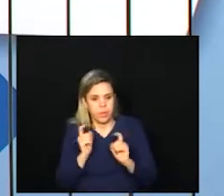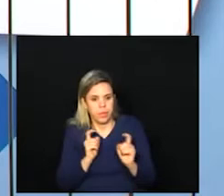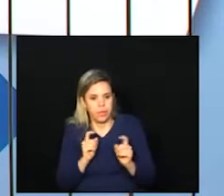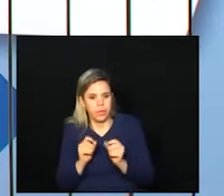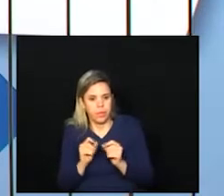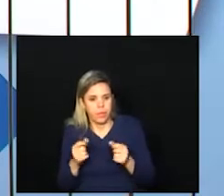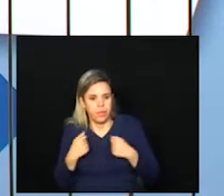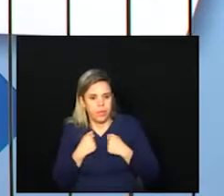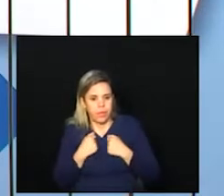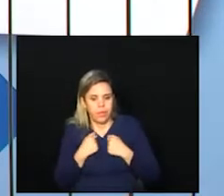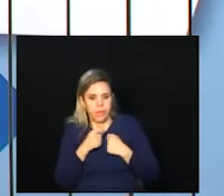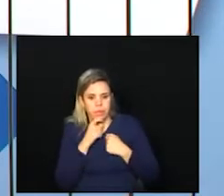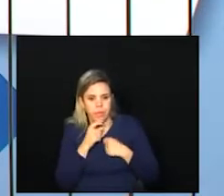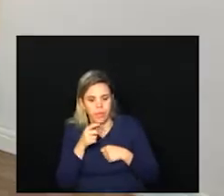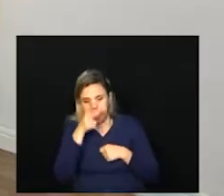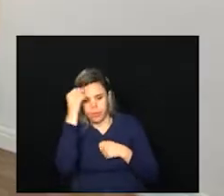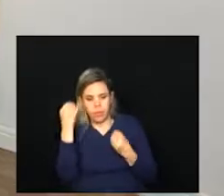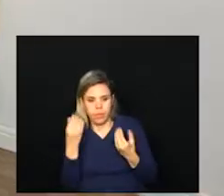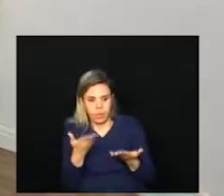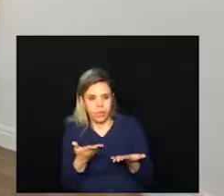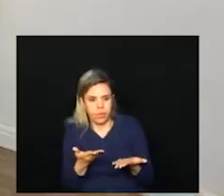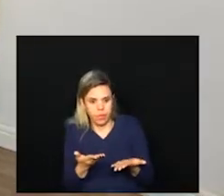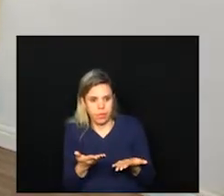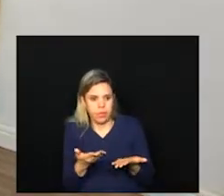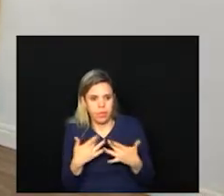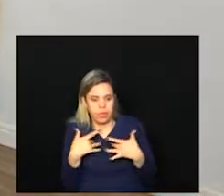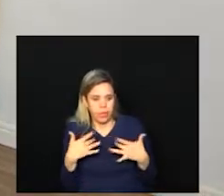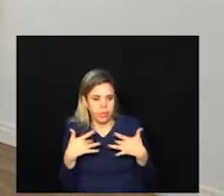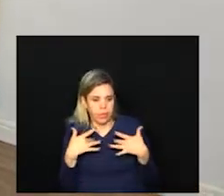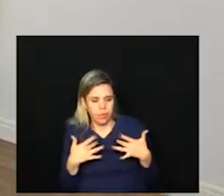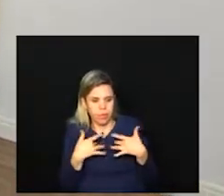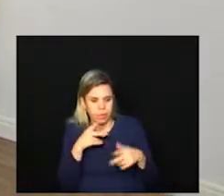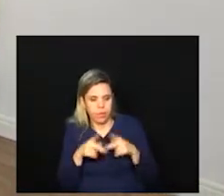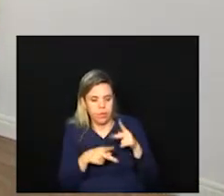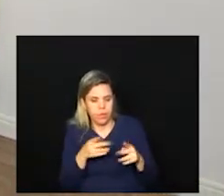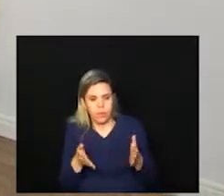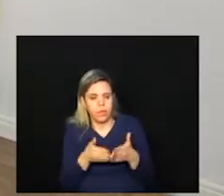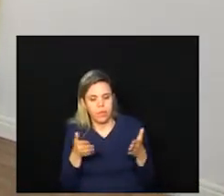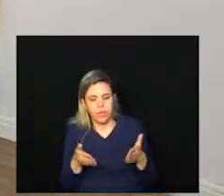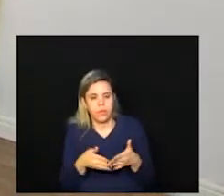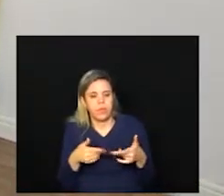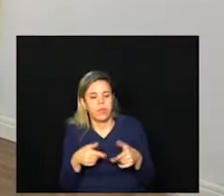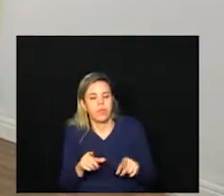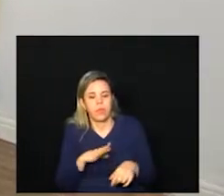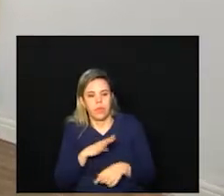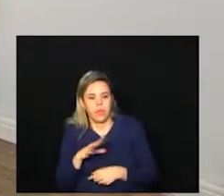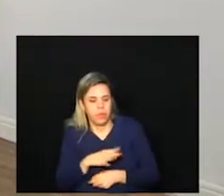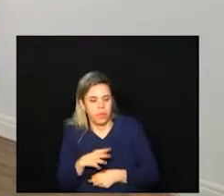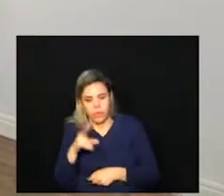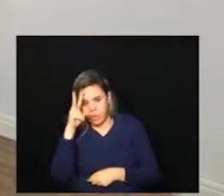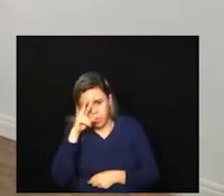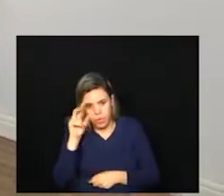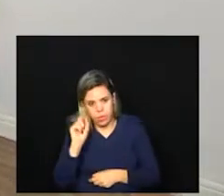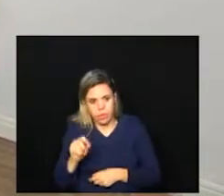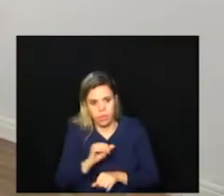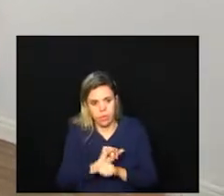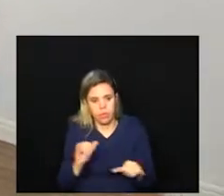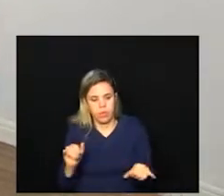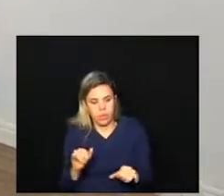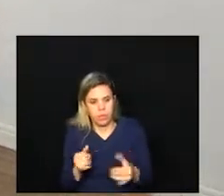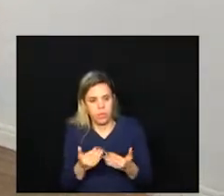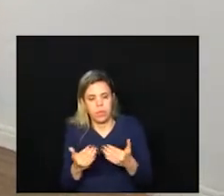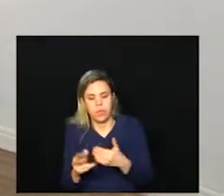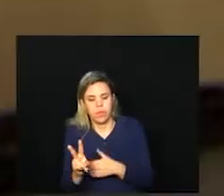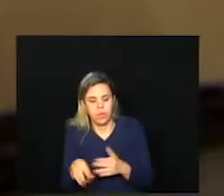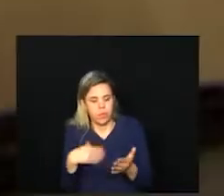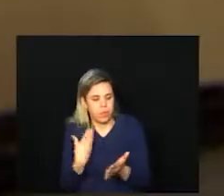destinados à prefeitura municipal que serão encaminhados à população vulnerável da cidade. Lembrando que essa campanha foi